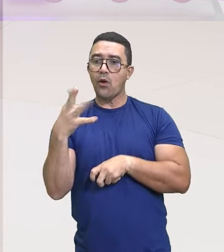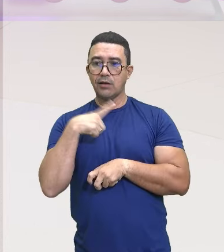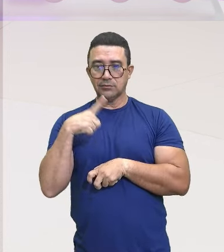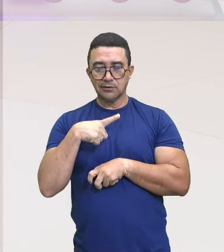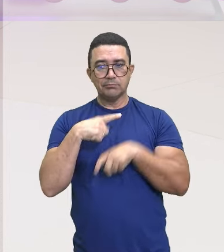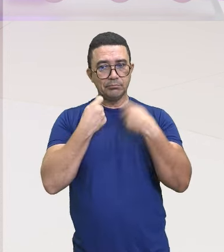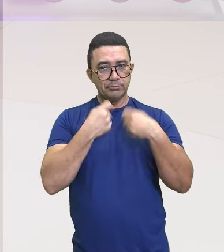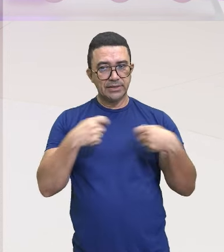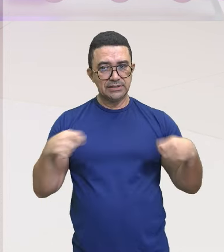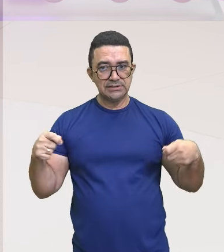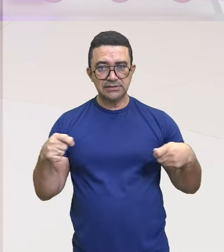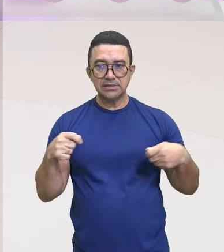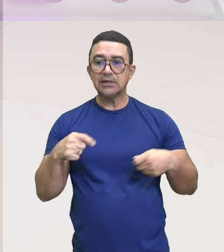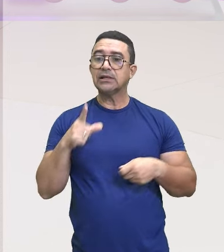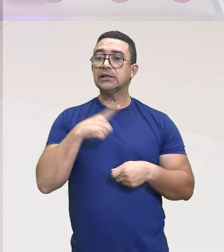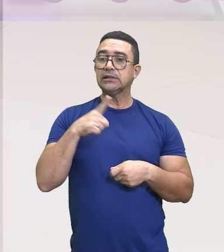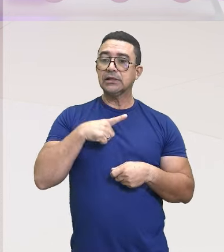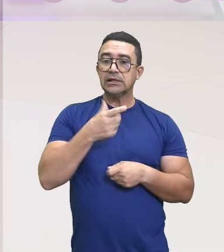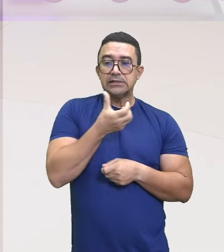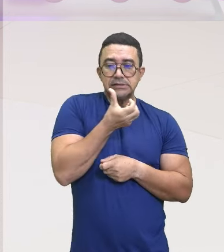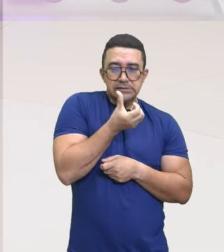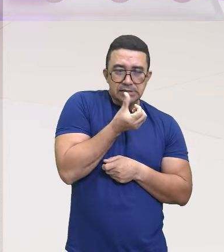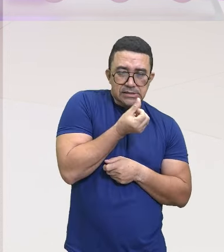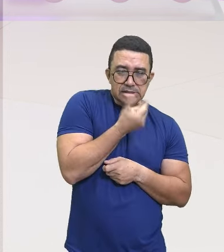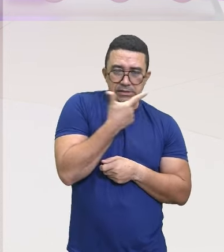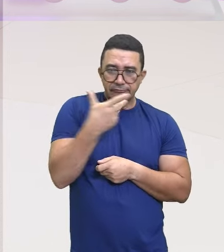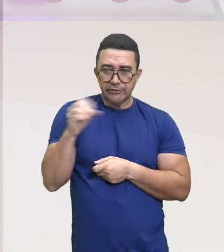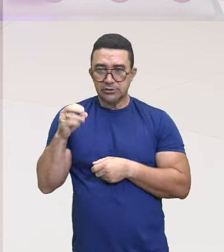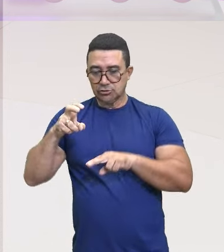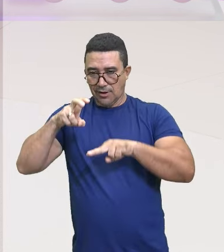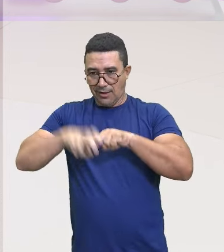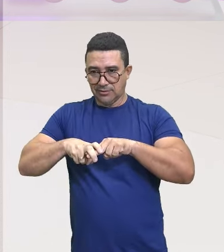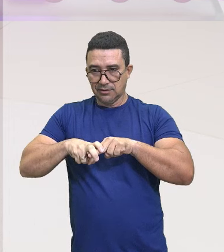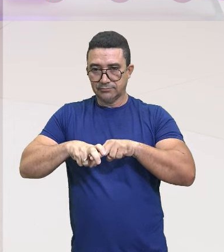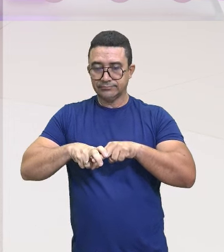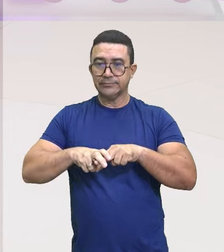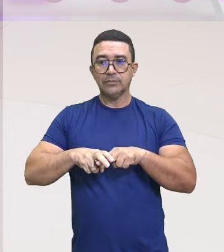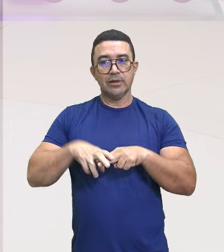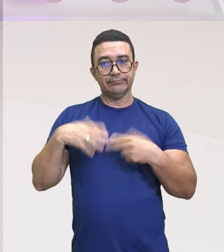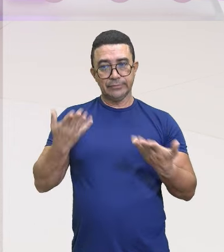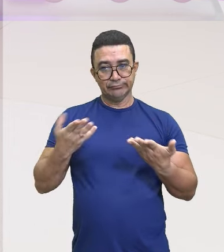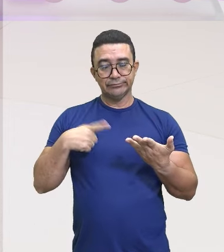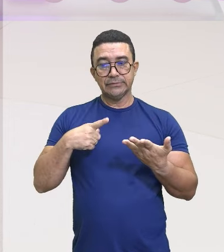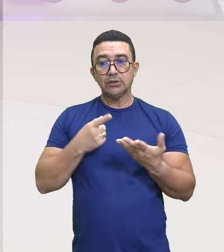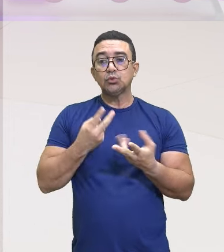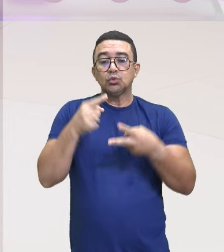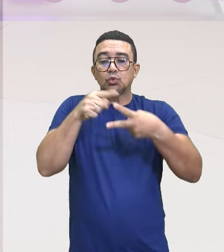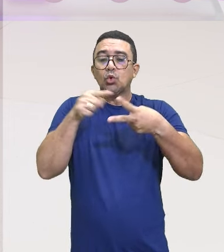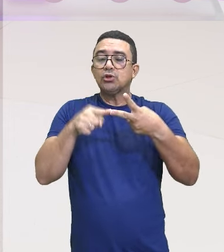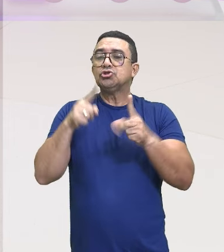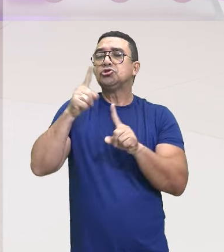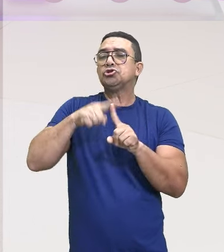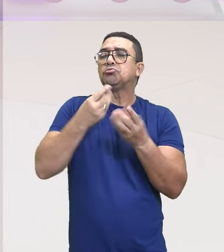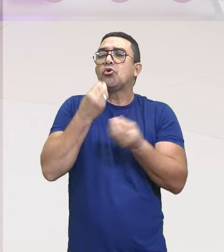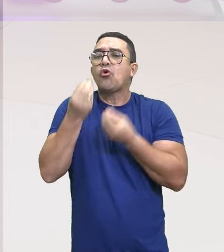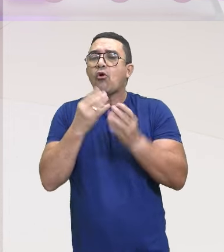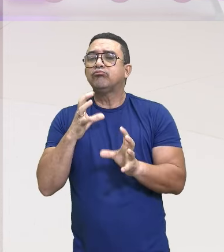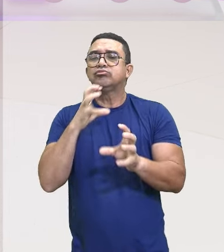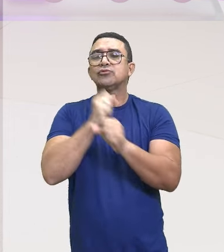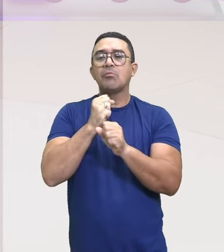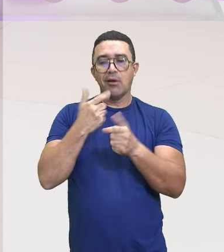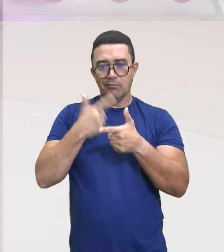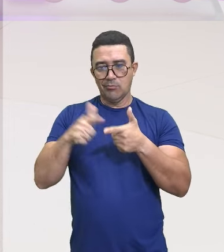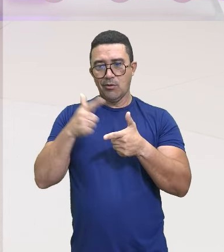são necessárias para que caibam 620 poltronas? Ora, existem duas formas de você resolver esse